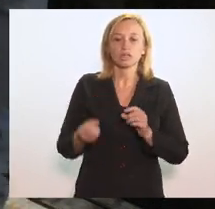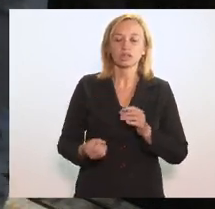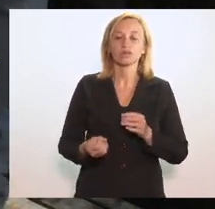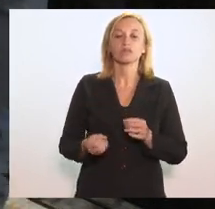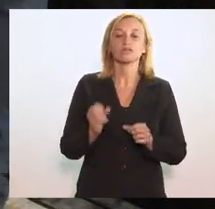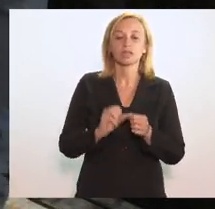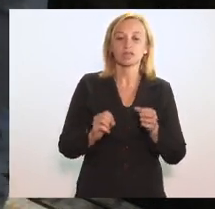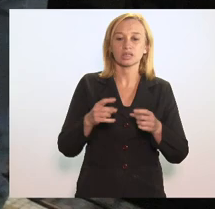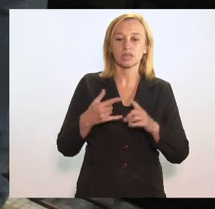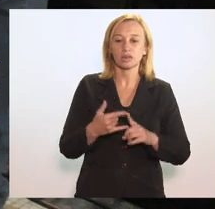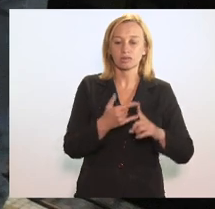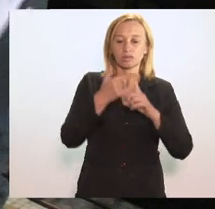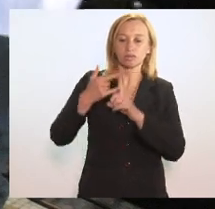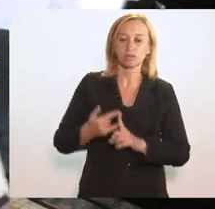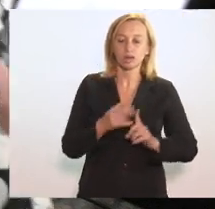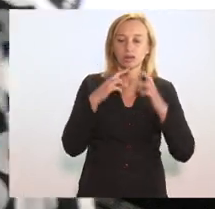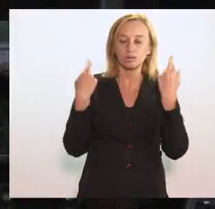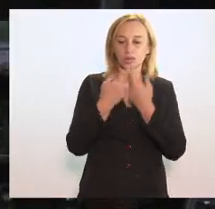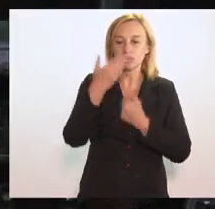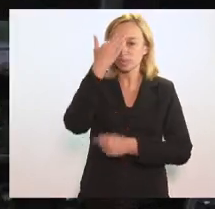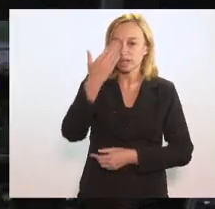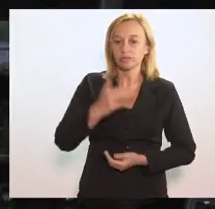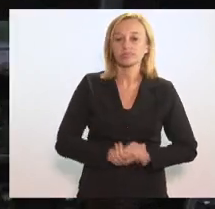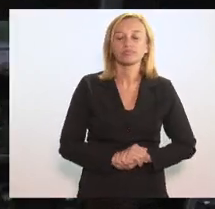essa reunião. Muito obrigada.